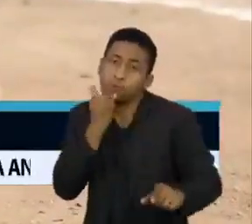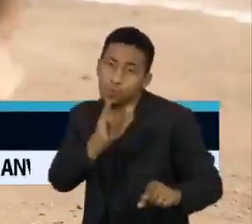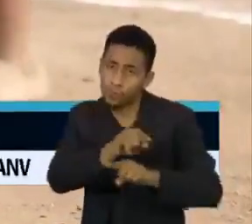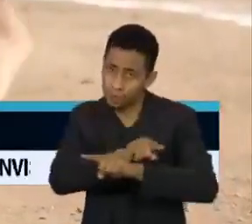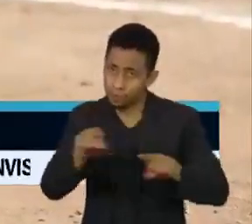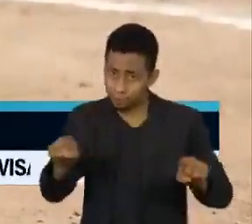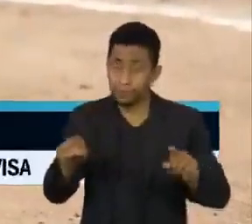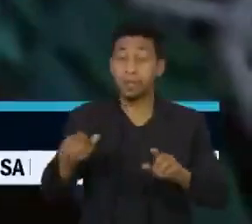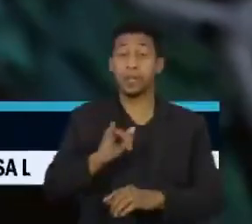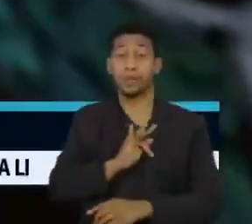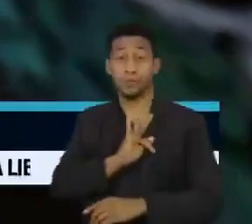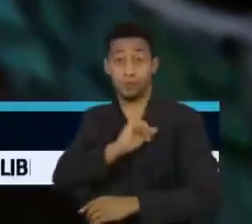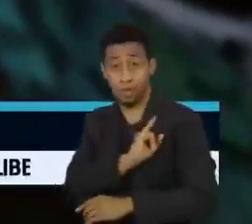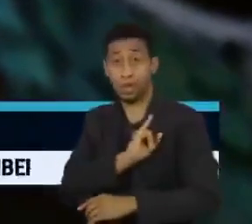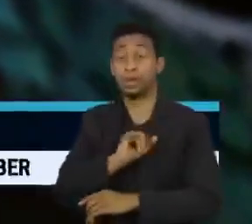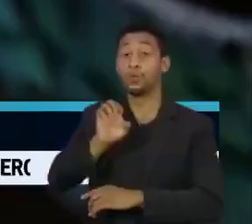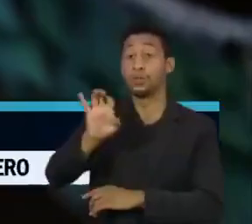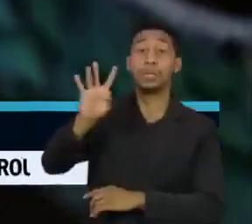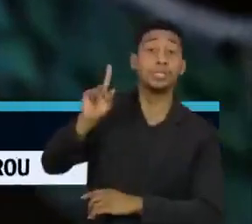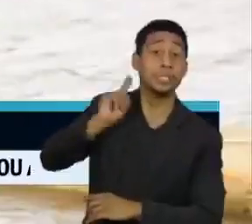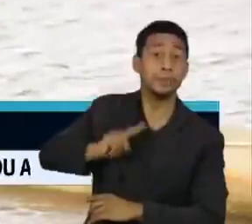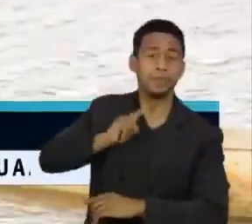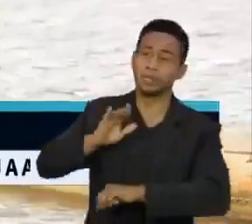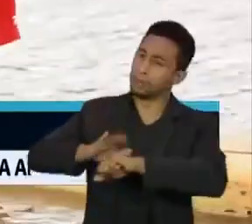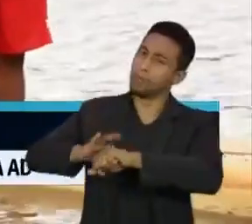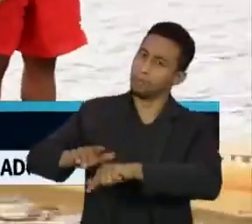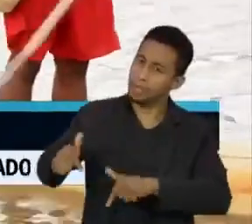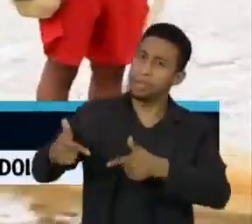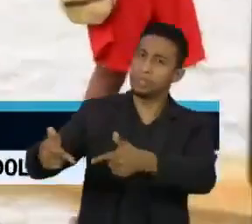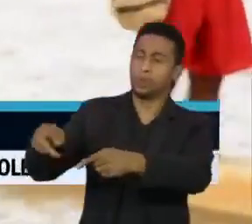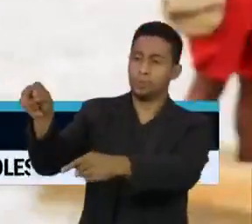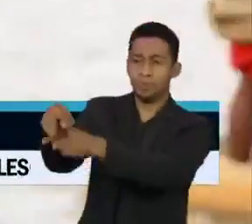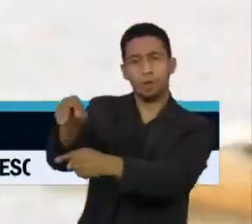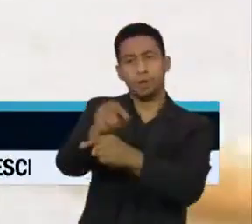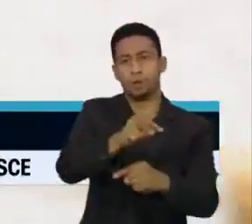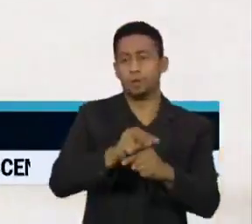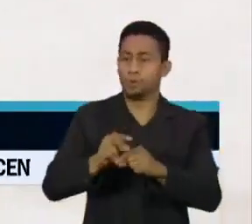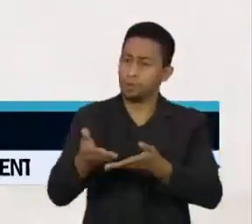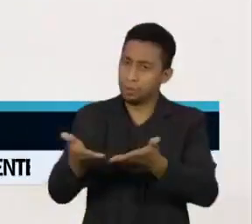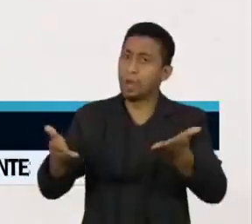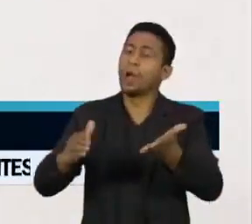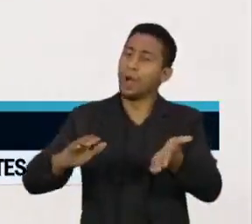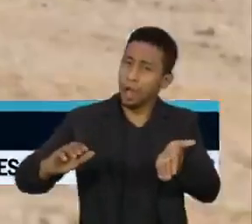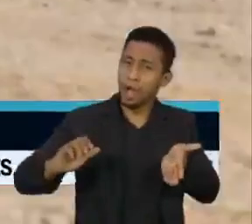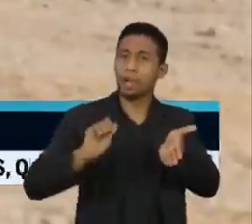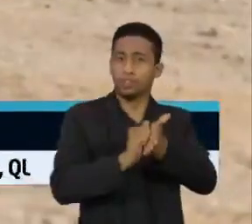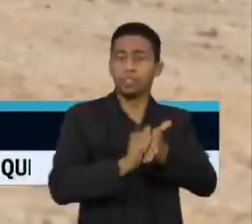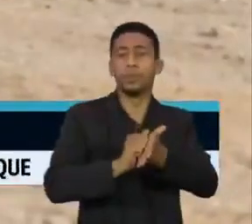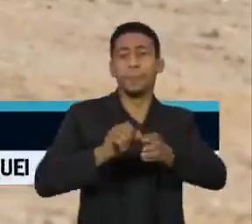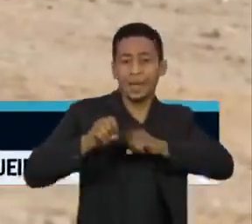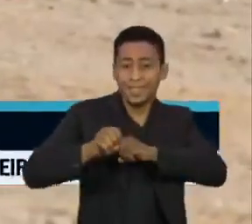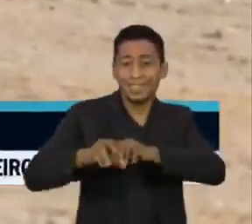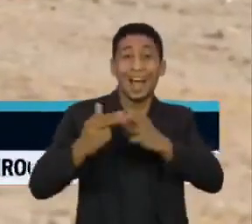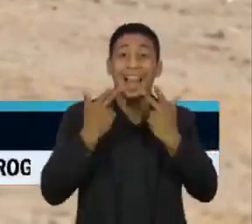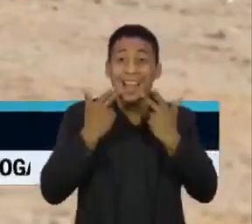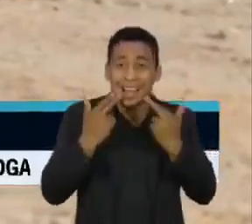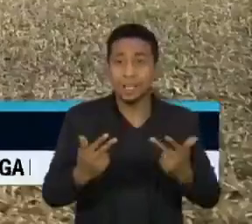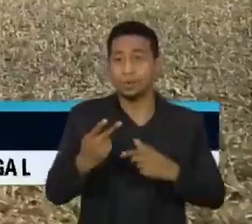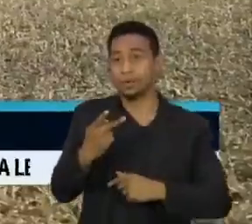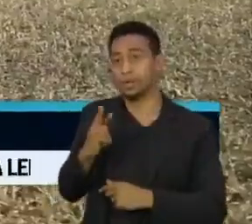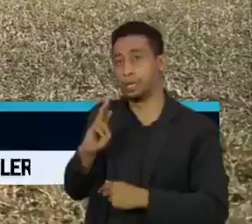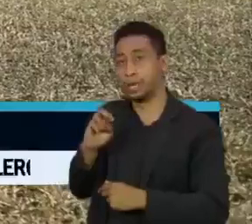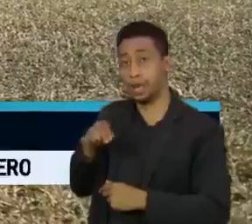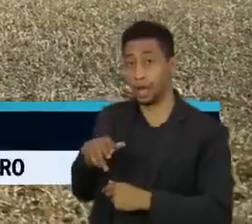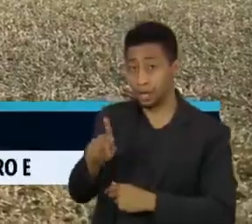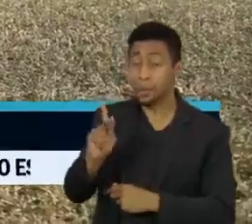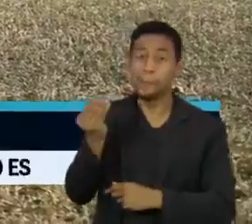que a Funai o estado de Minas Gerais implementem ações para promover o registro e o ensino da língua treinar aqui como forma